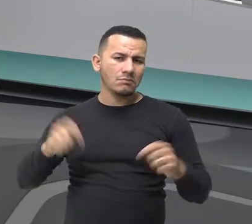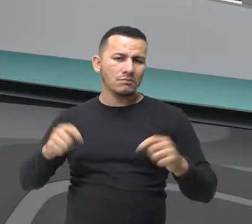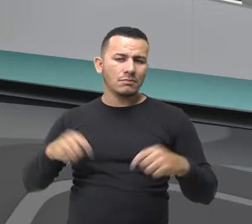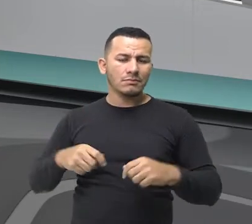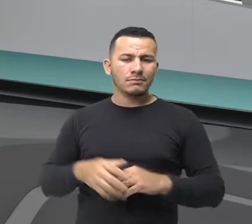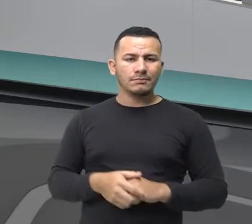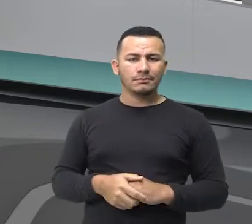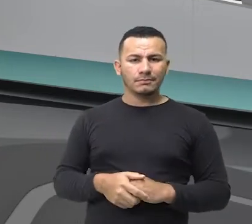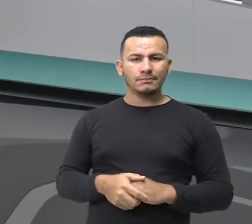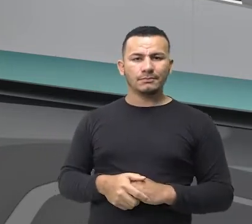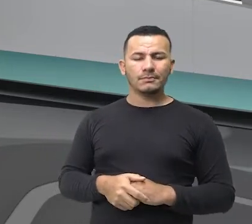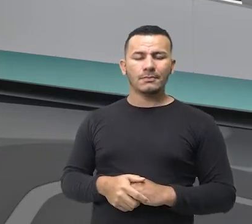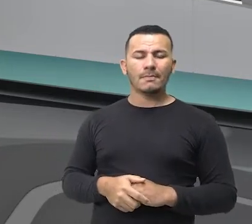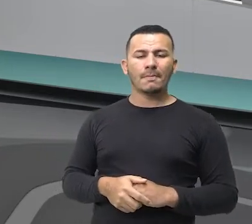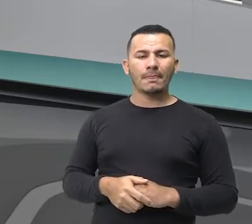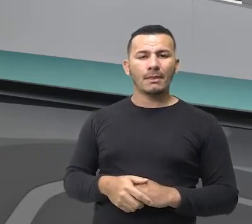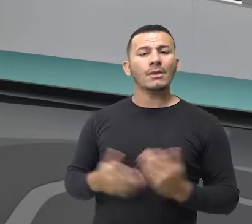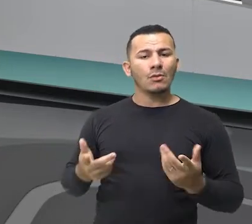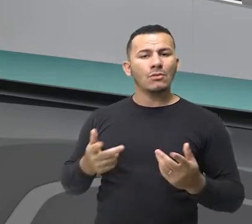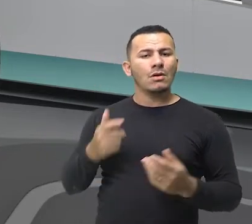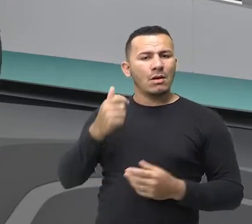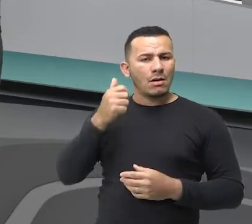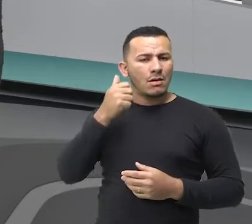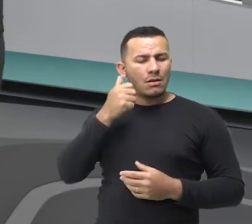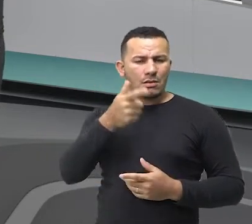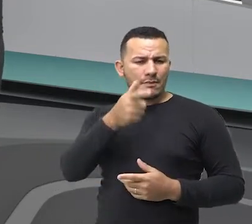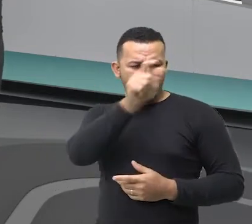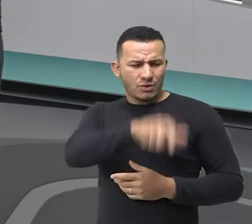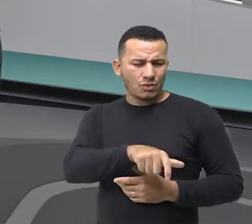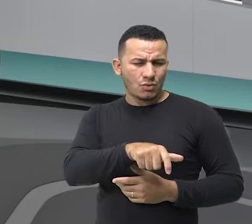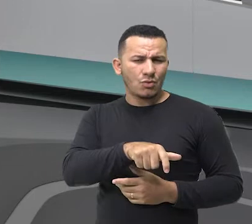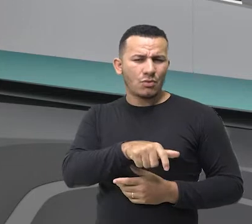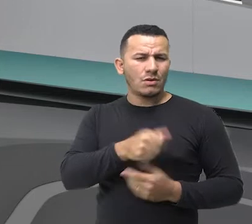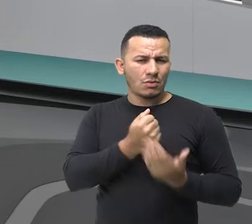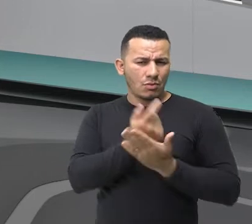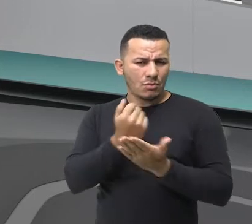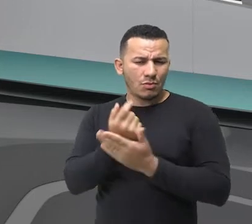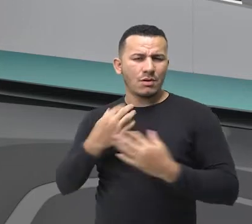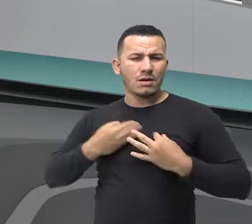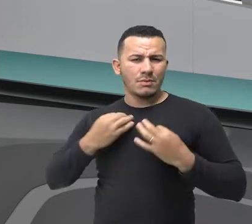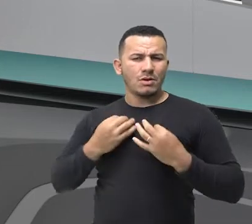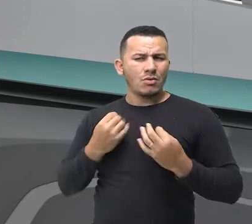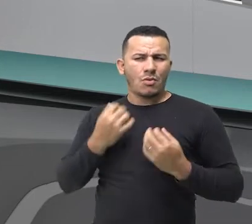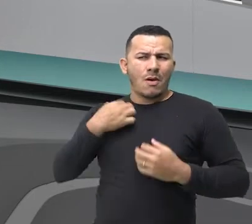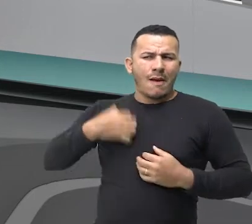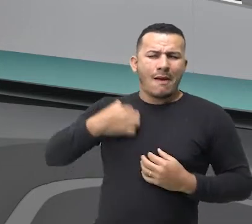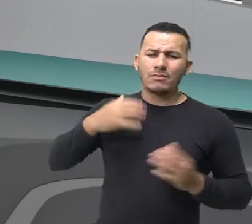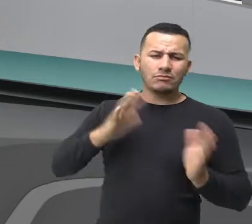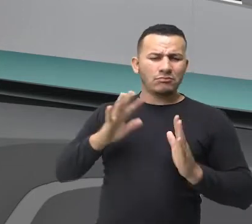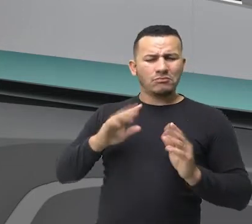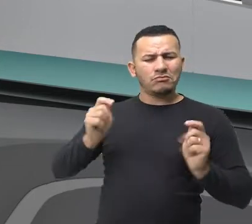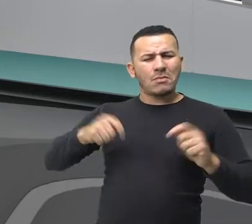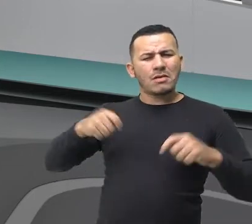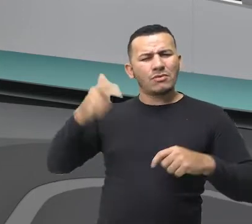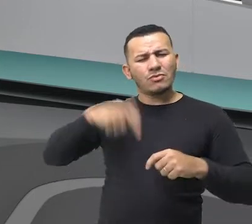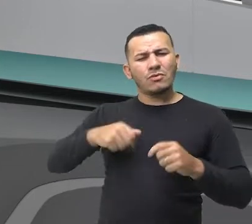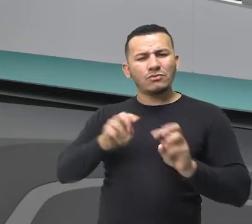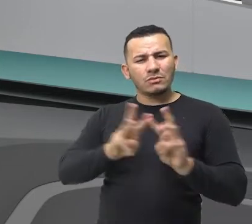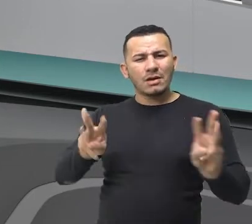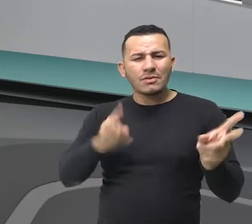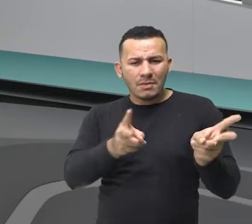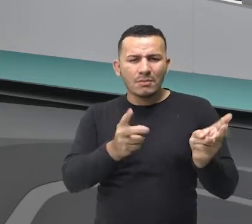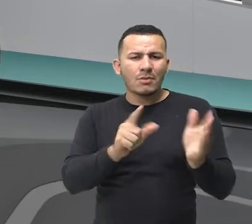ela teve esse problema Ok então Observe que ela não saiu com tanta raiva assim que ela vai voltar para consumir adquirir outros produtos